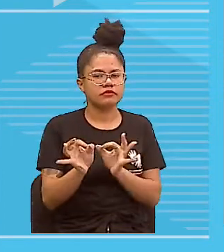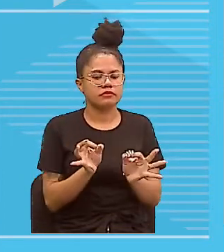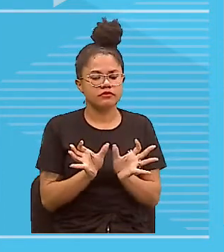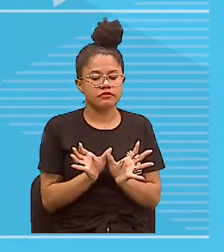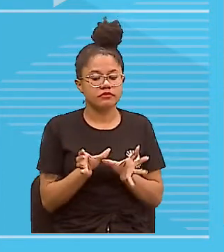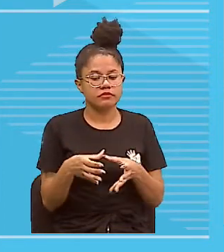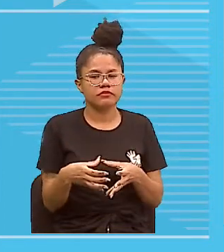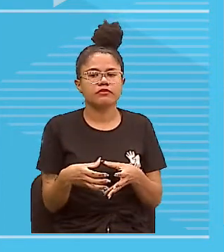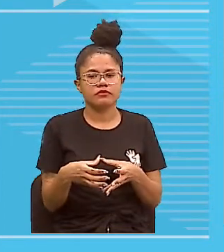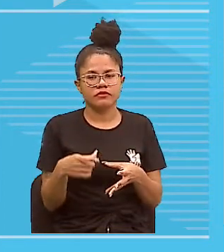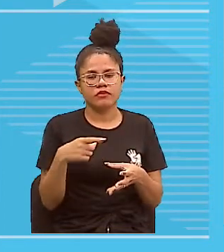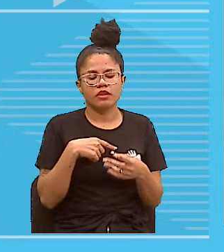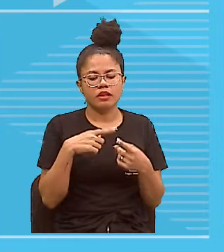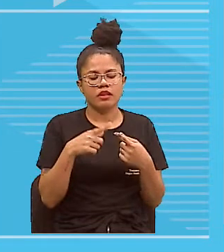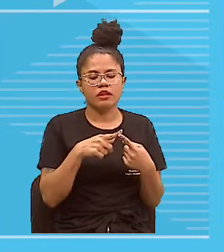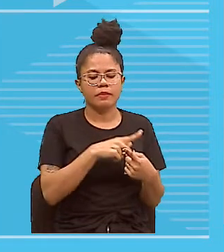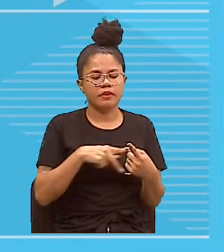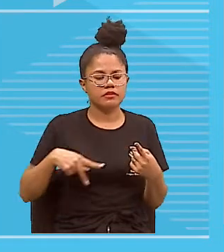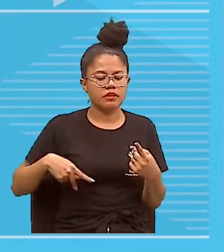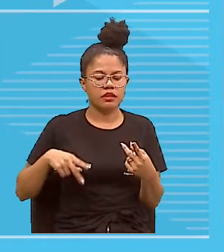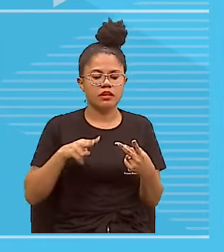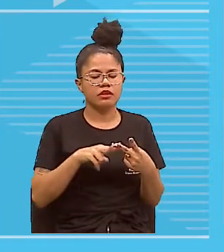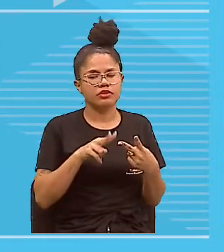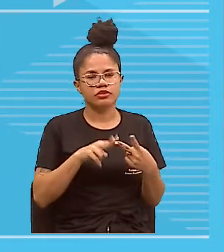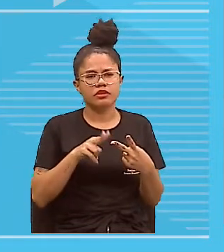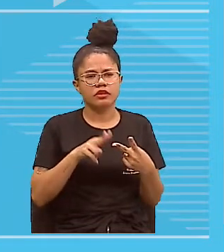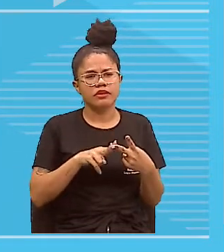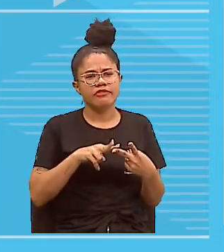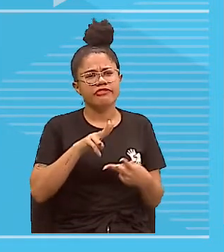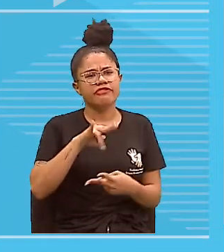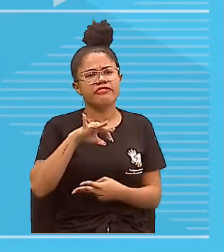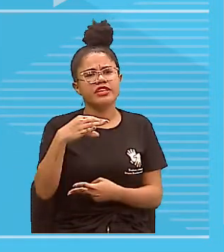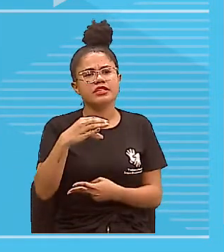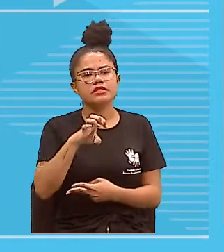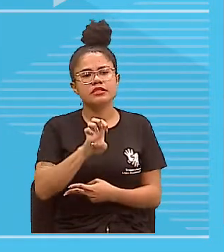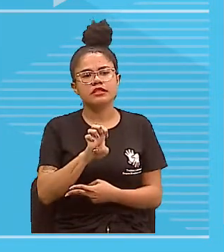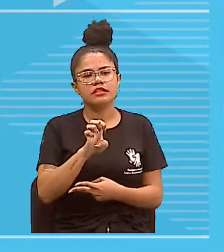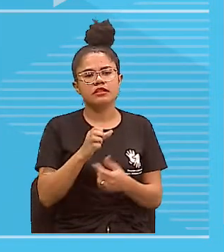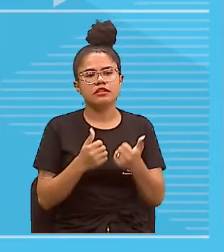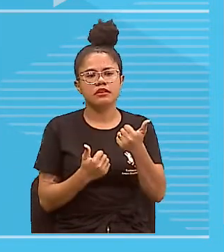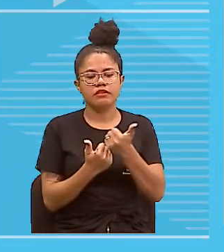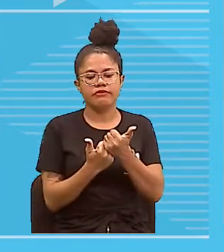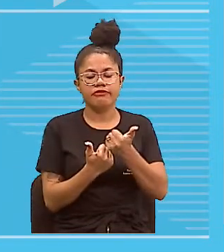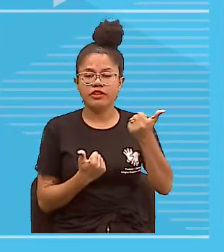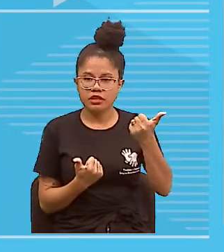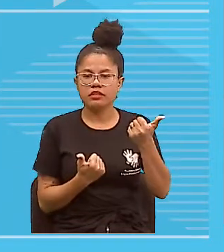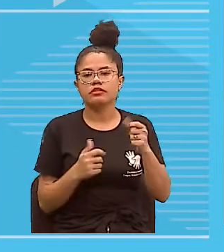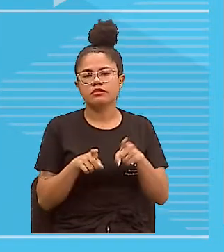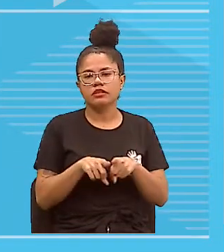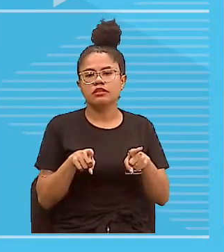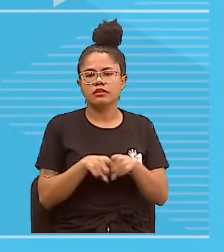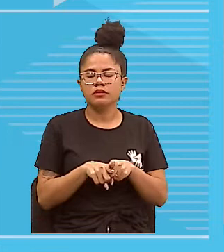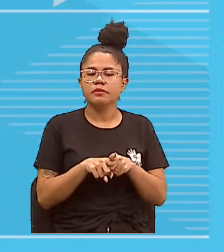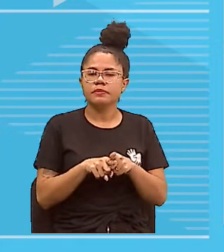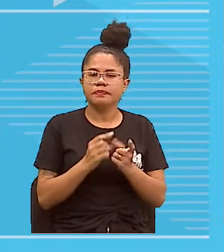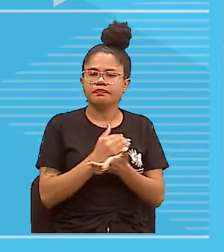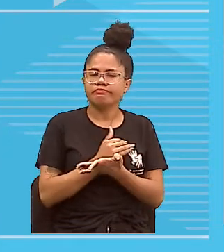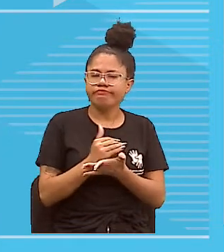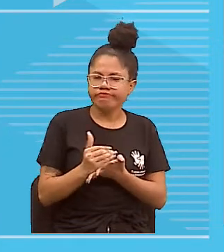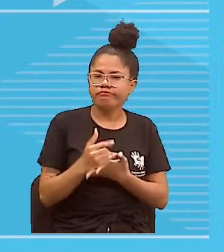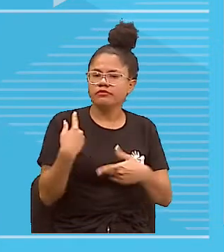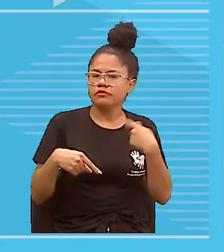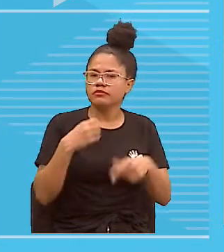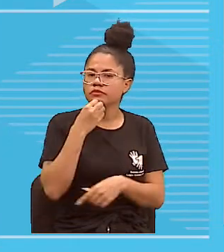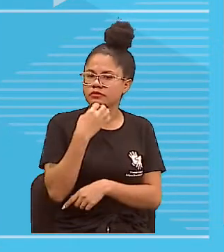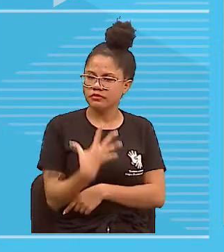Então, tem o presidente, tem o vice-presidente, tem o tesoureiro. Então, é bem para a gente iniciar na política, eu acho que é uma boa forma,